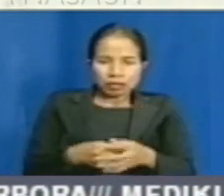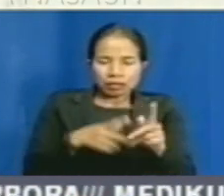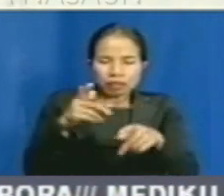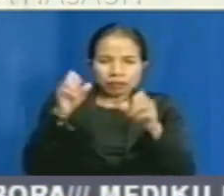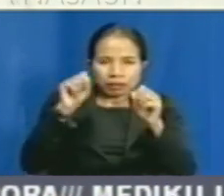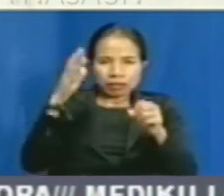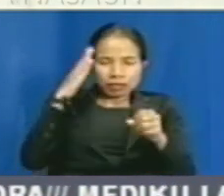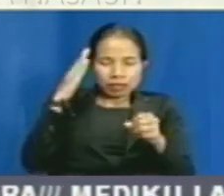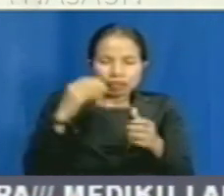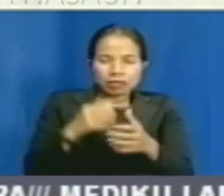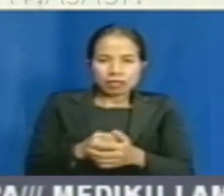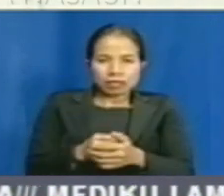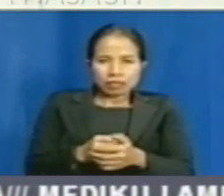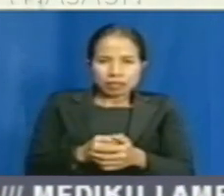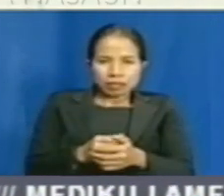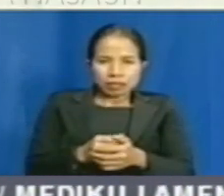tem sinais, compre sinais.